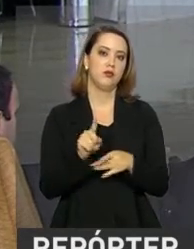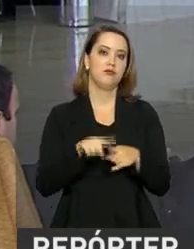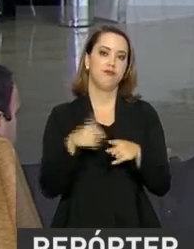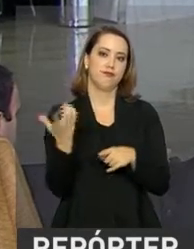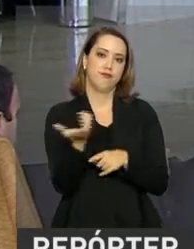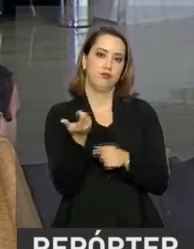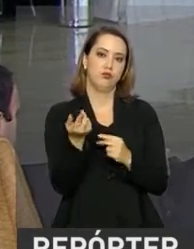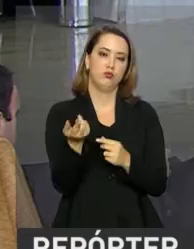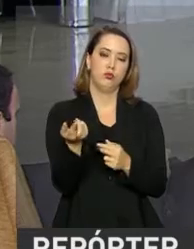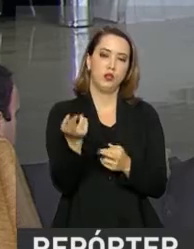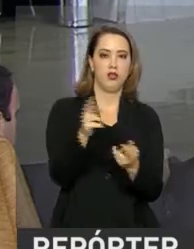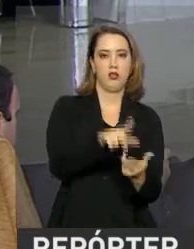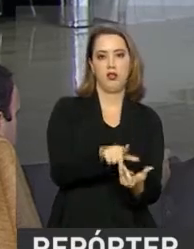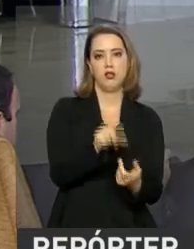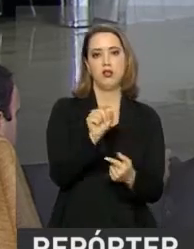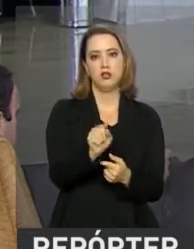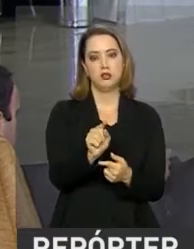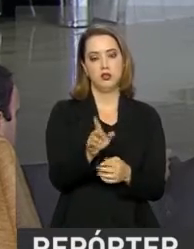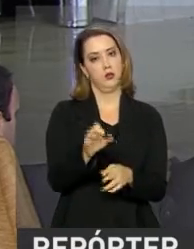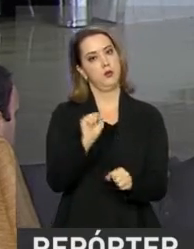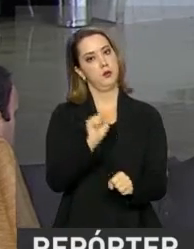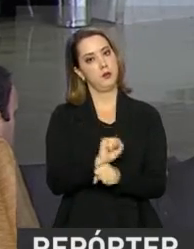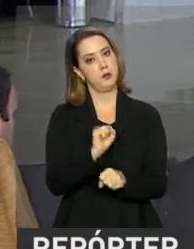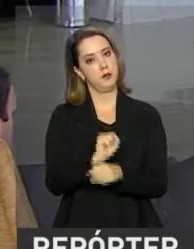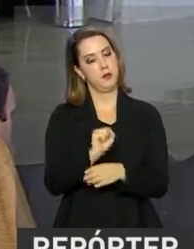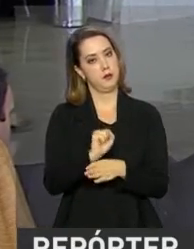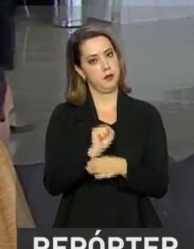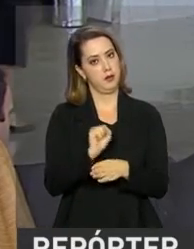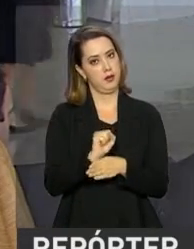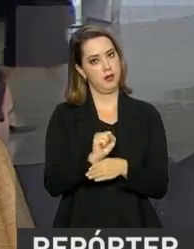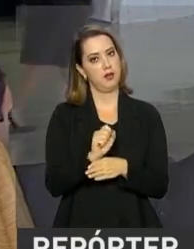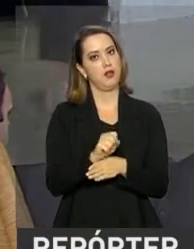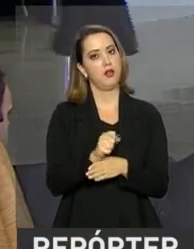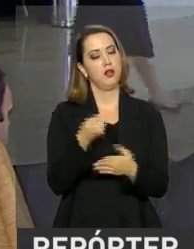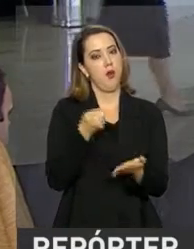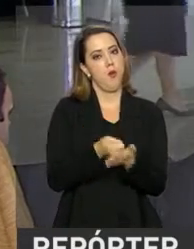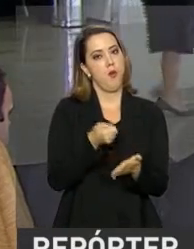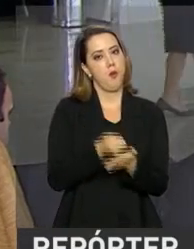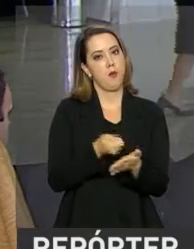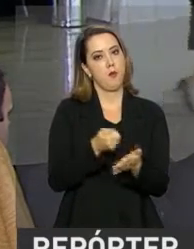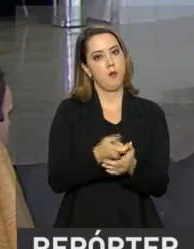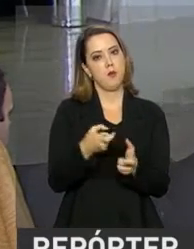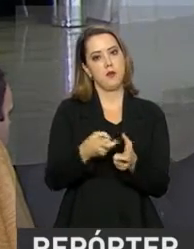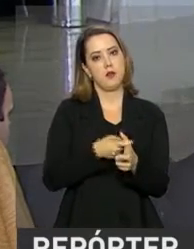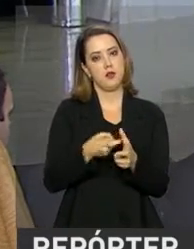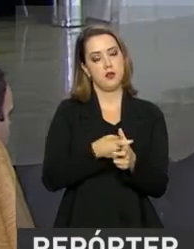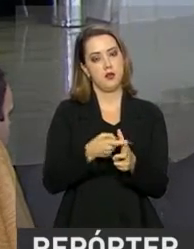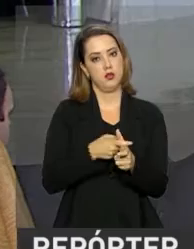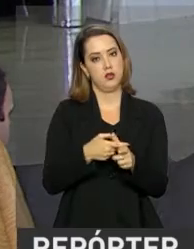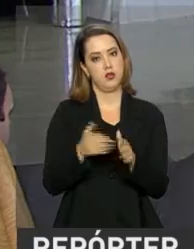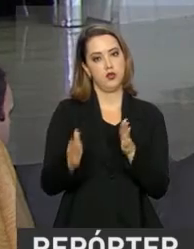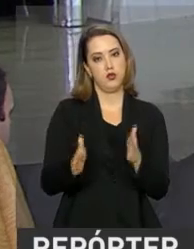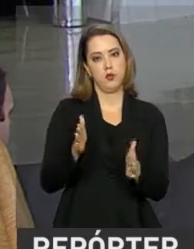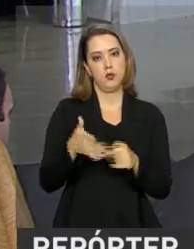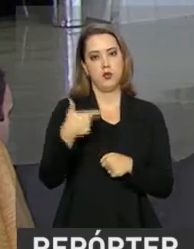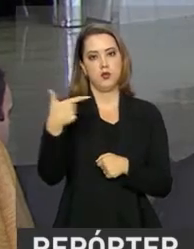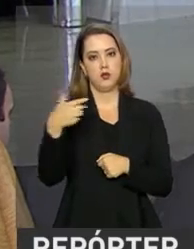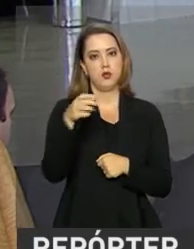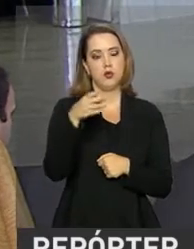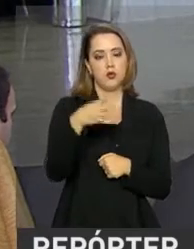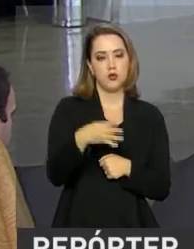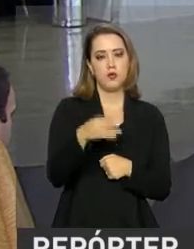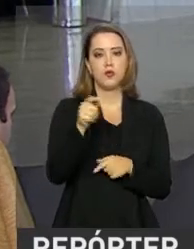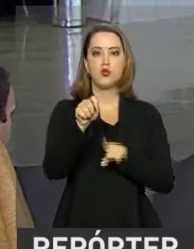ao governo suspender imediatamente o pagamento da dívida por 24 meses ou seja dois